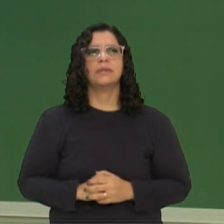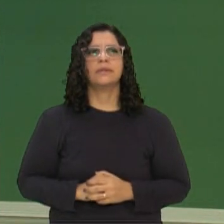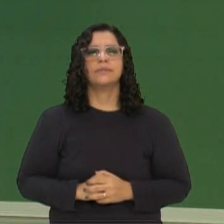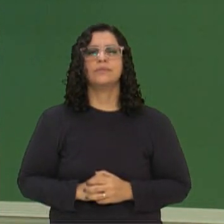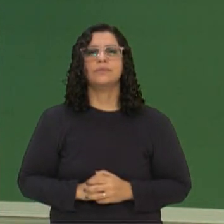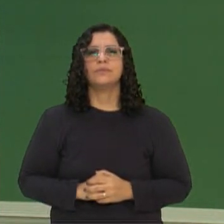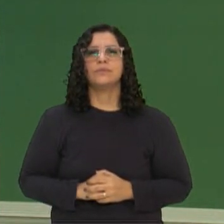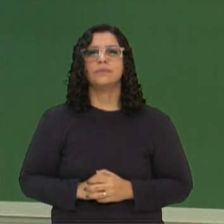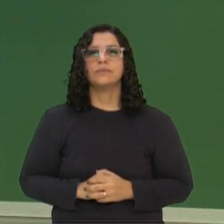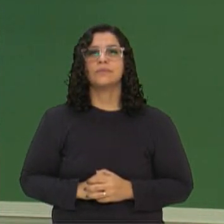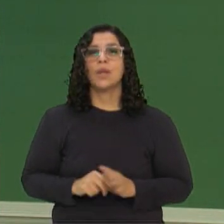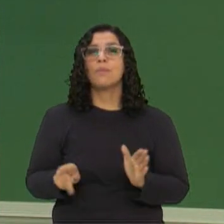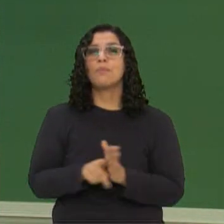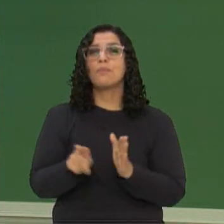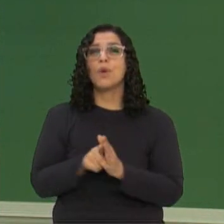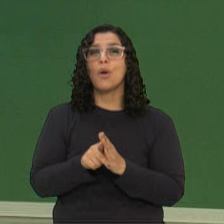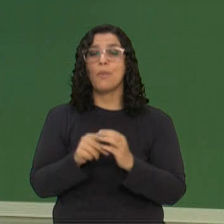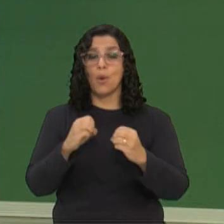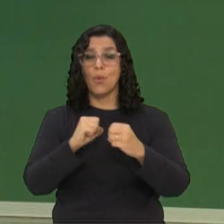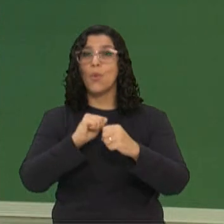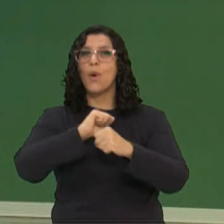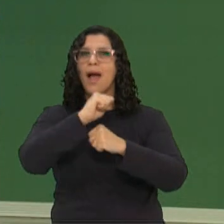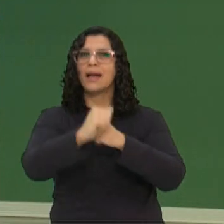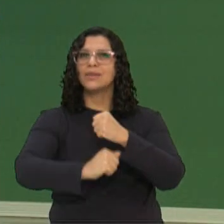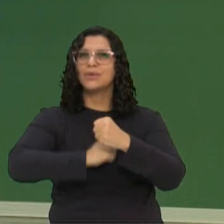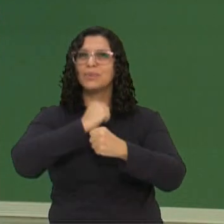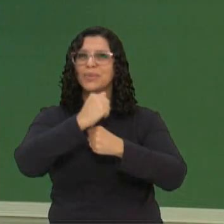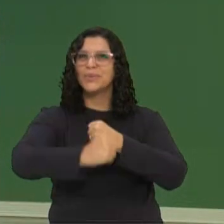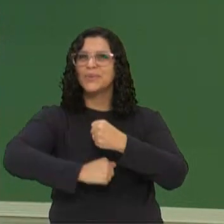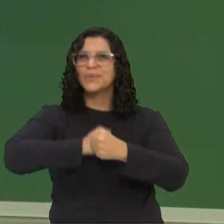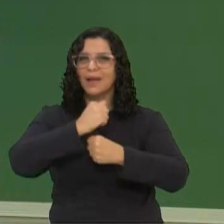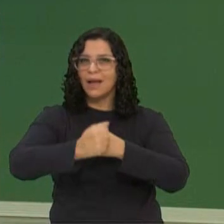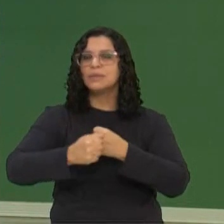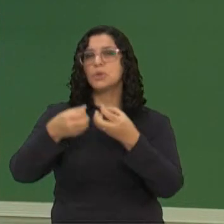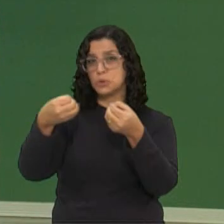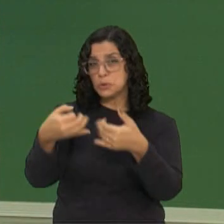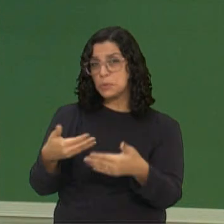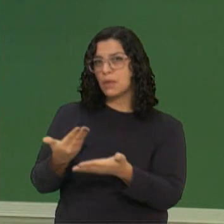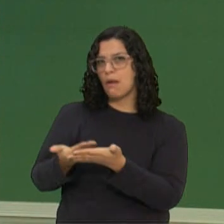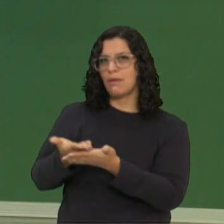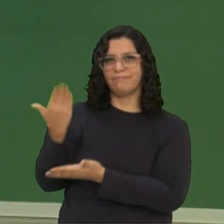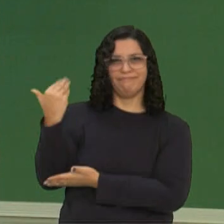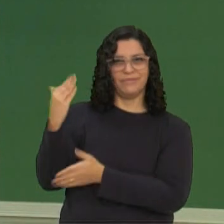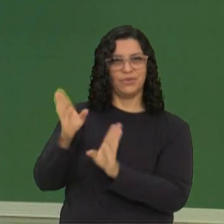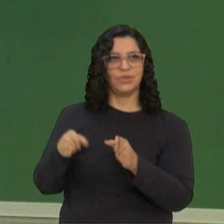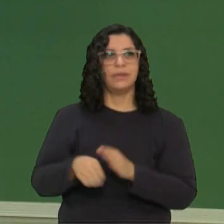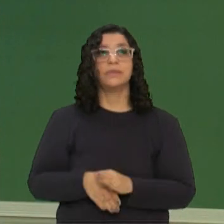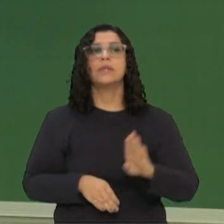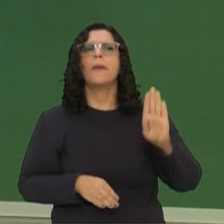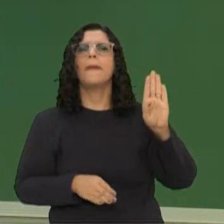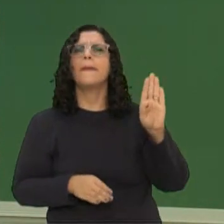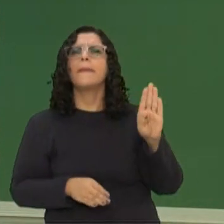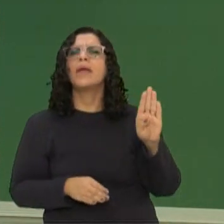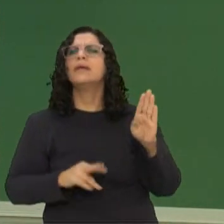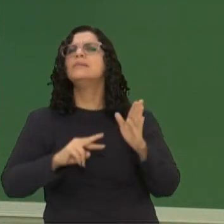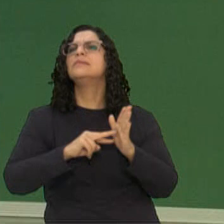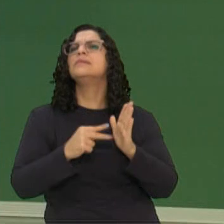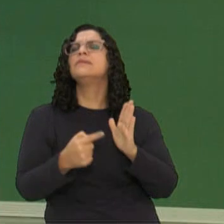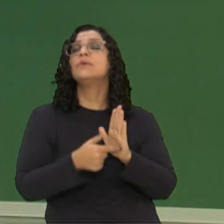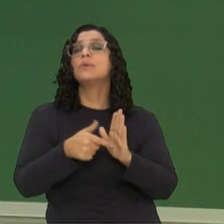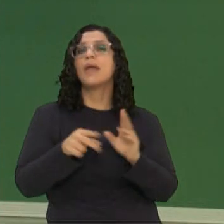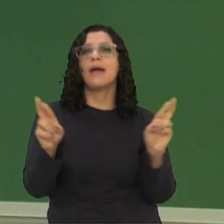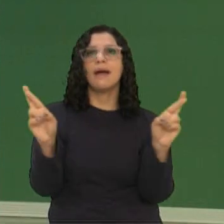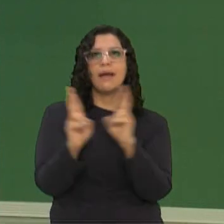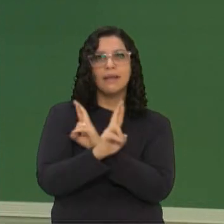ele fez o modelo atômico de Rutherford, lá, que nós comentamos em aulas anteriores. O experimento de Faraday